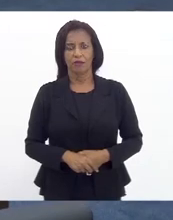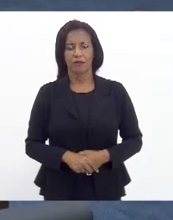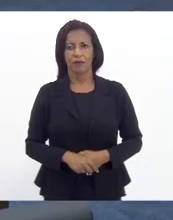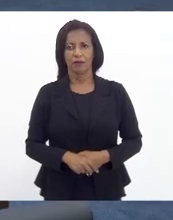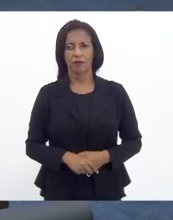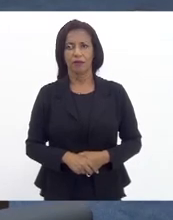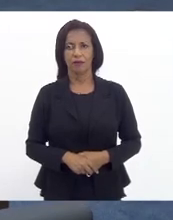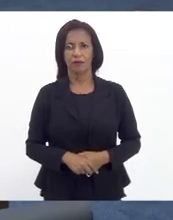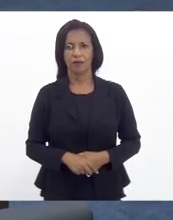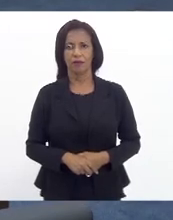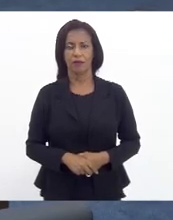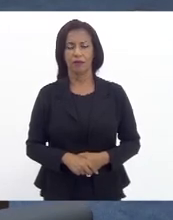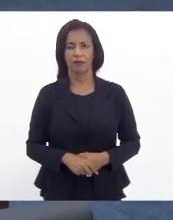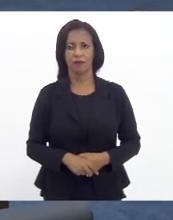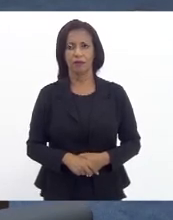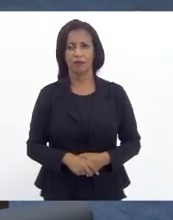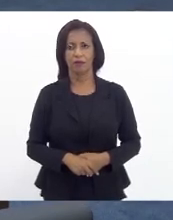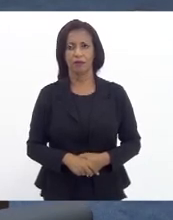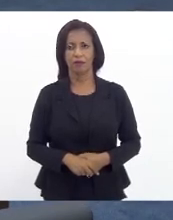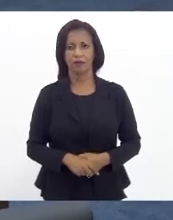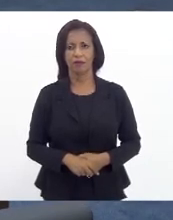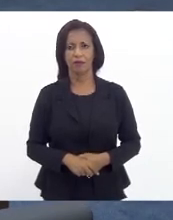Deputado Vandro, terminou, Vandro?